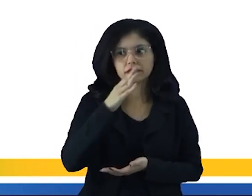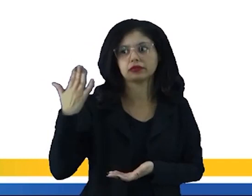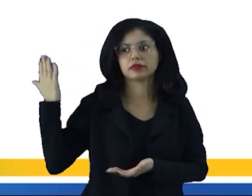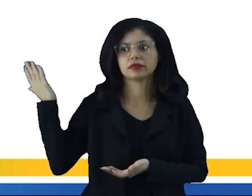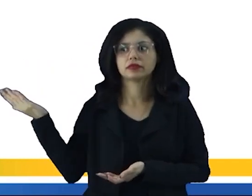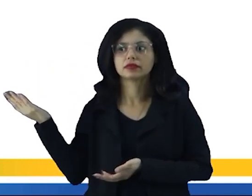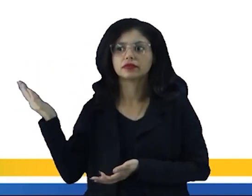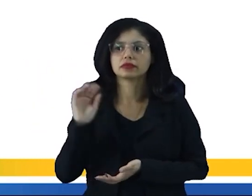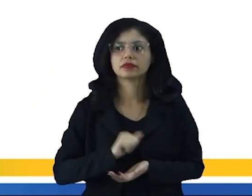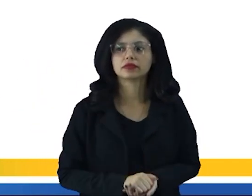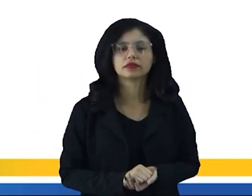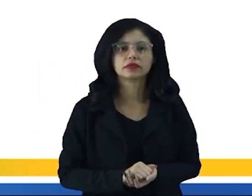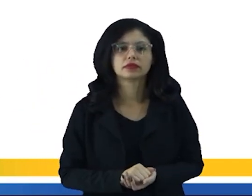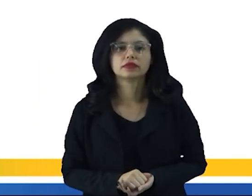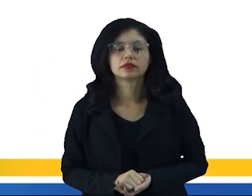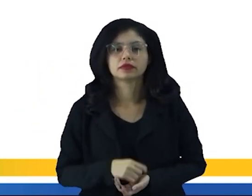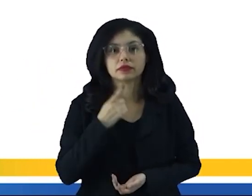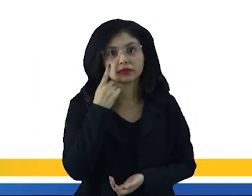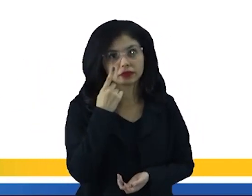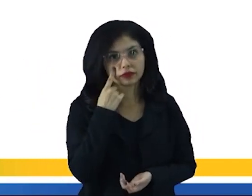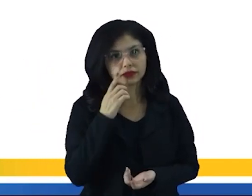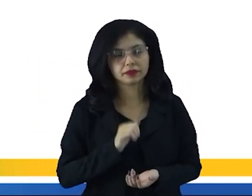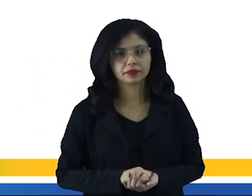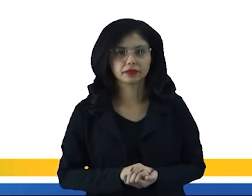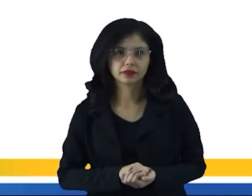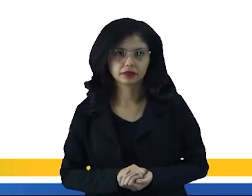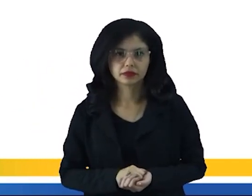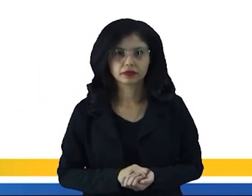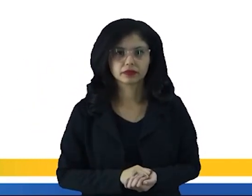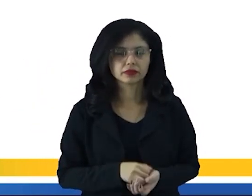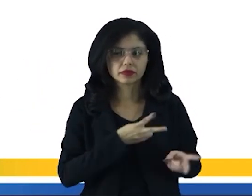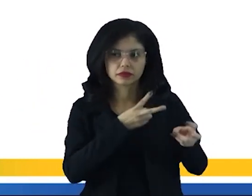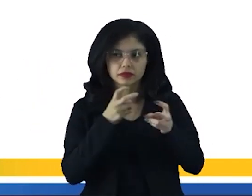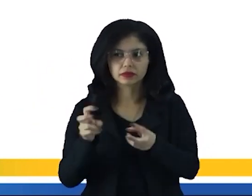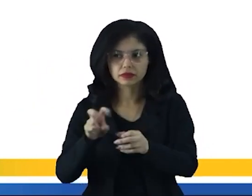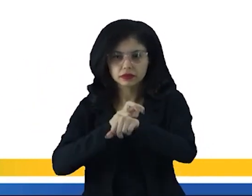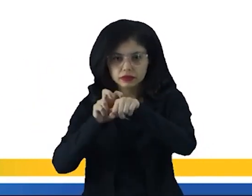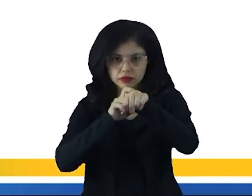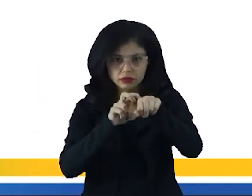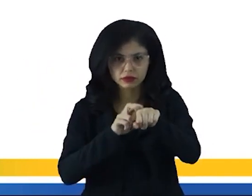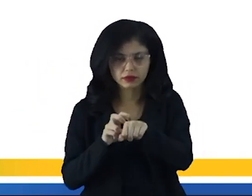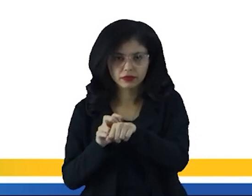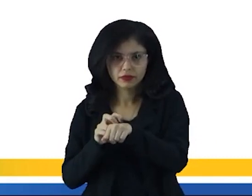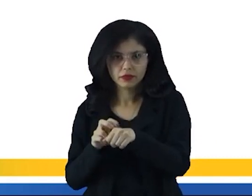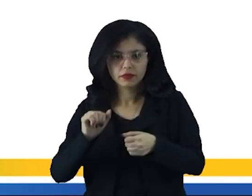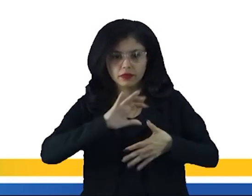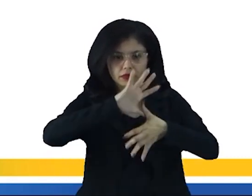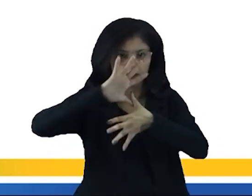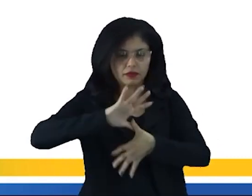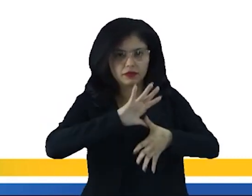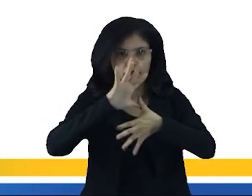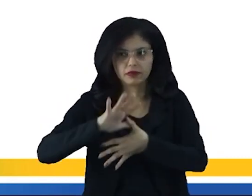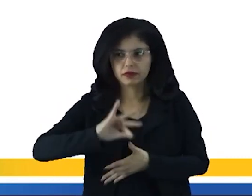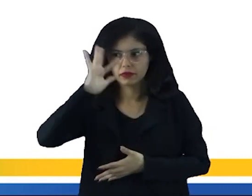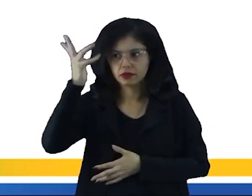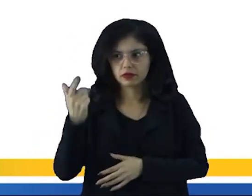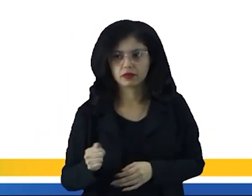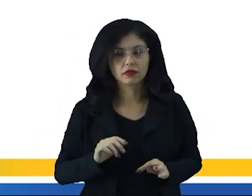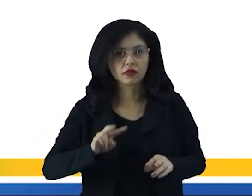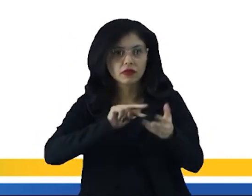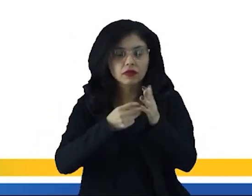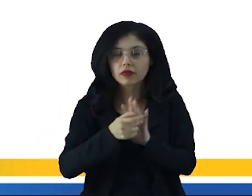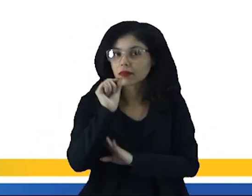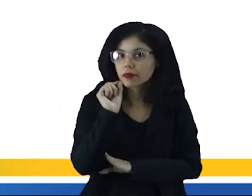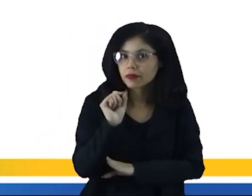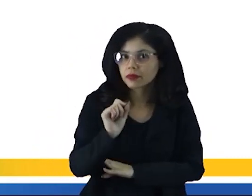só. Olha onde é que está essa faixa aí. Pode ver que está tudo de verde, pegando aí a América, pegando a África. Então significa